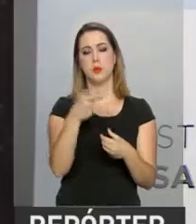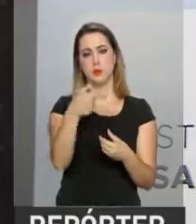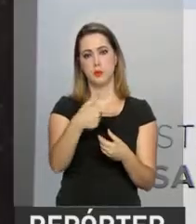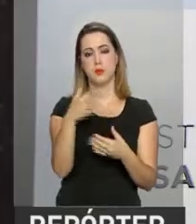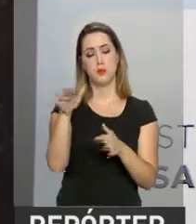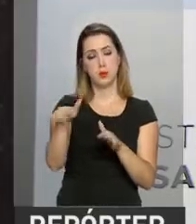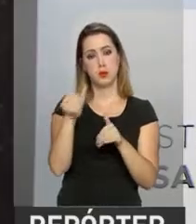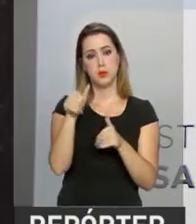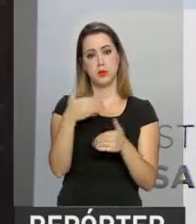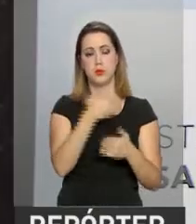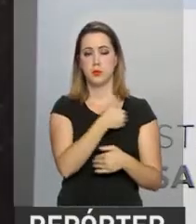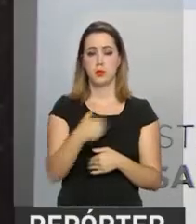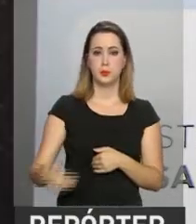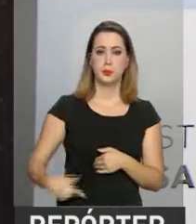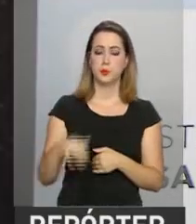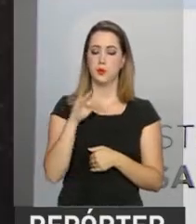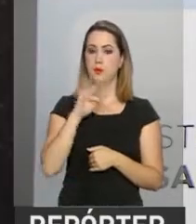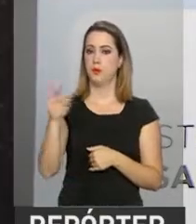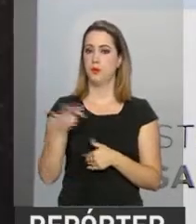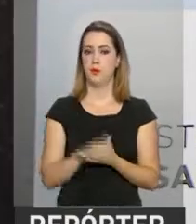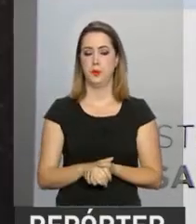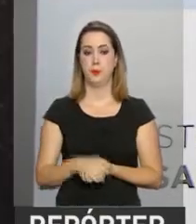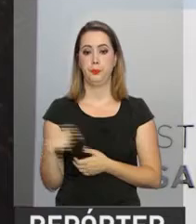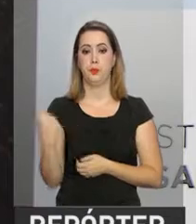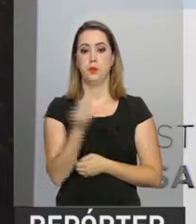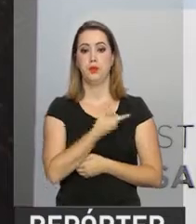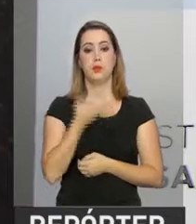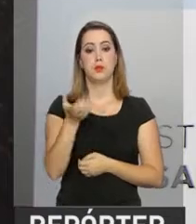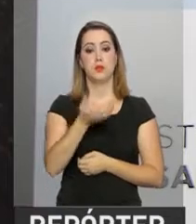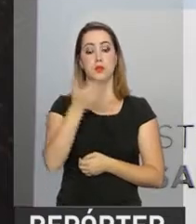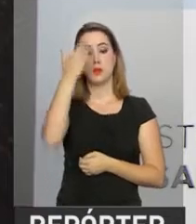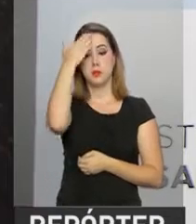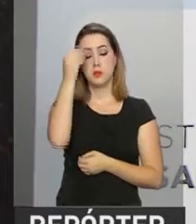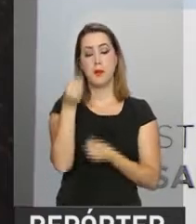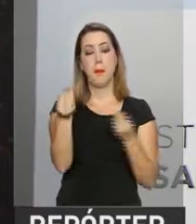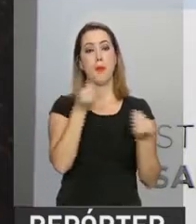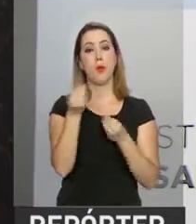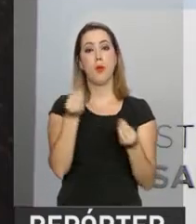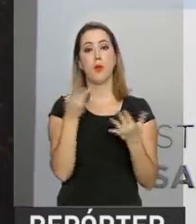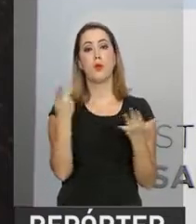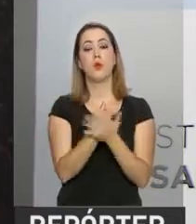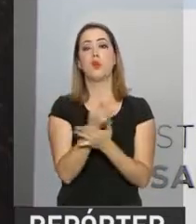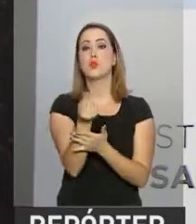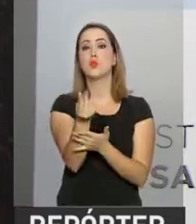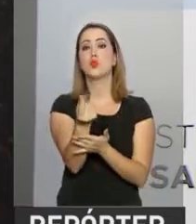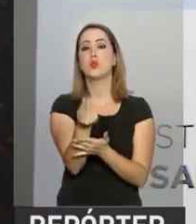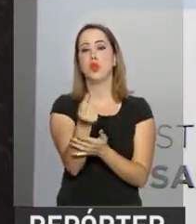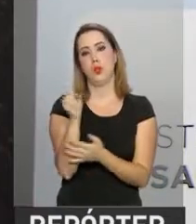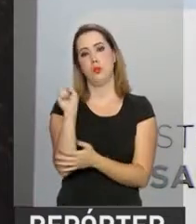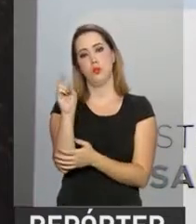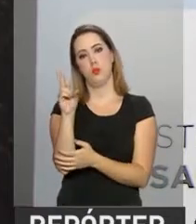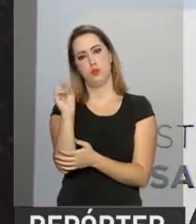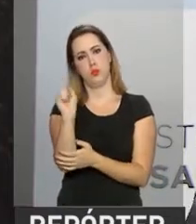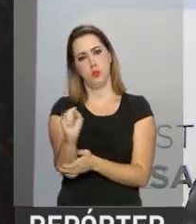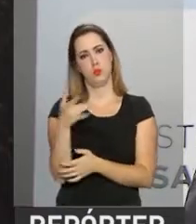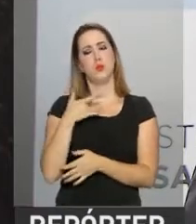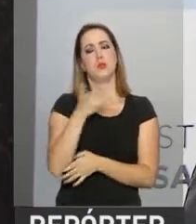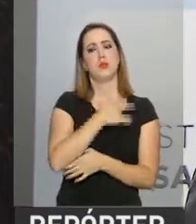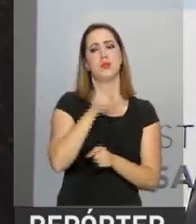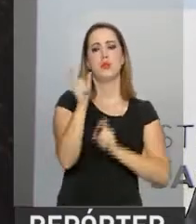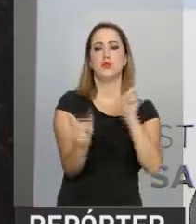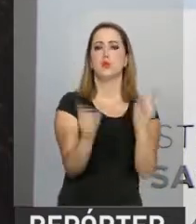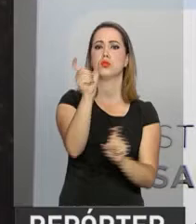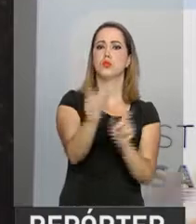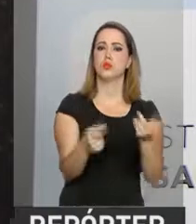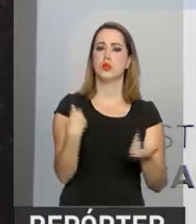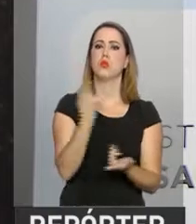O que nós queremos saber é saber online como é investido cada real do SUS na saúde dos brasileiros. E é isso que nós vamos